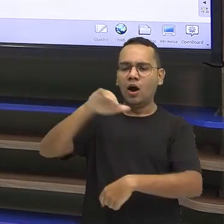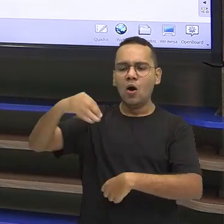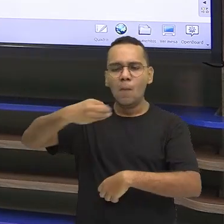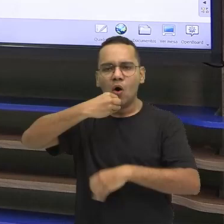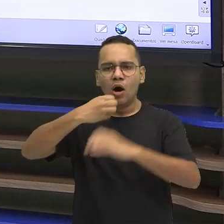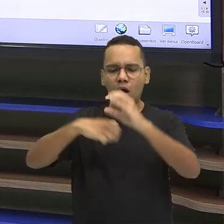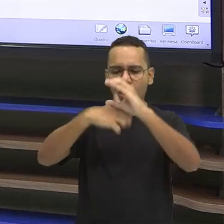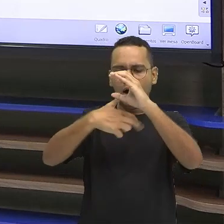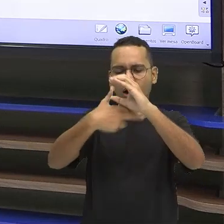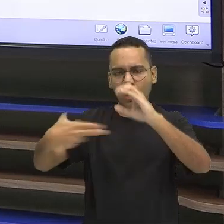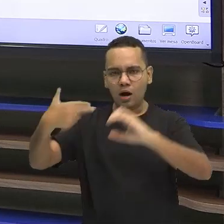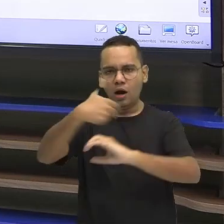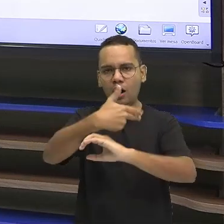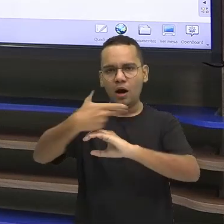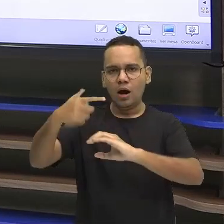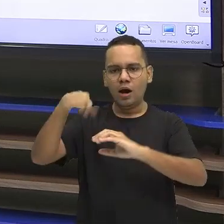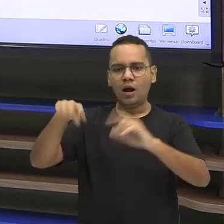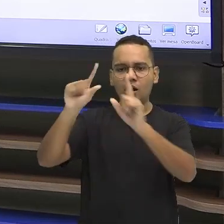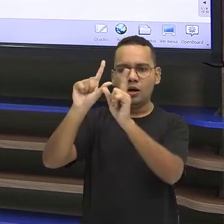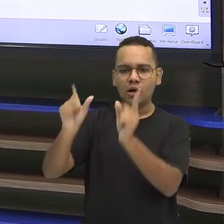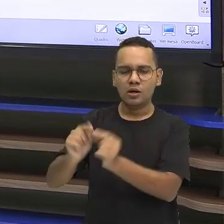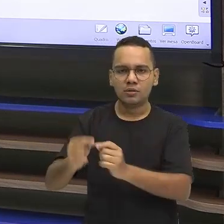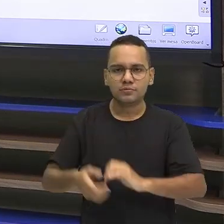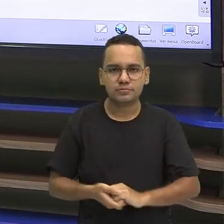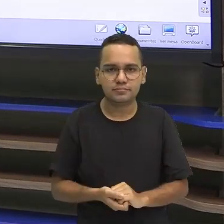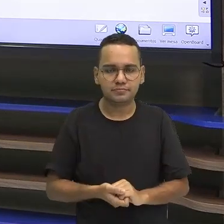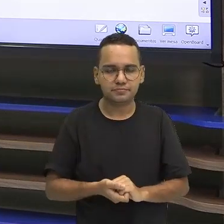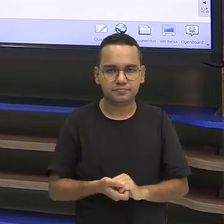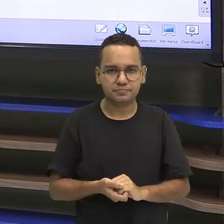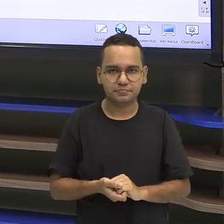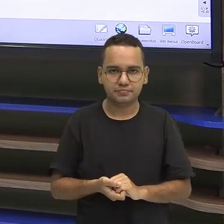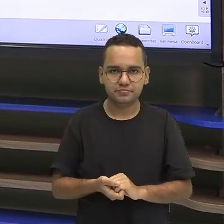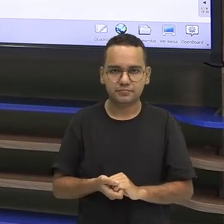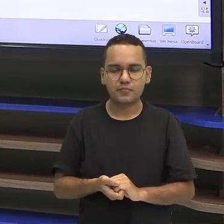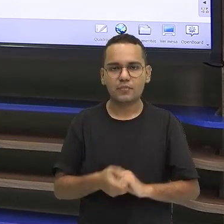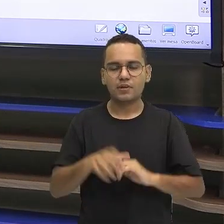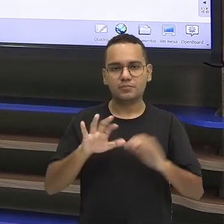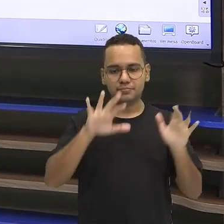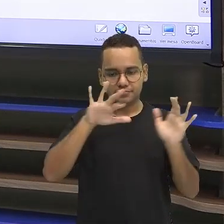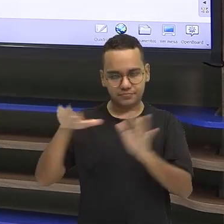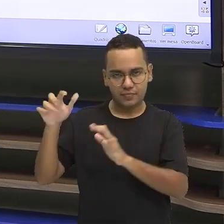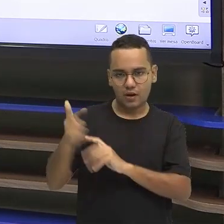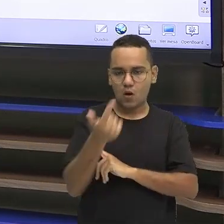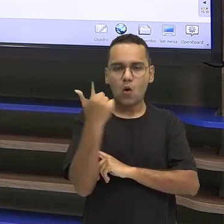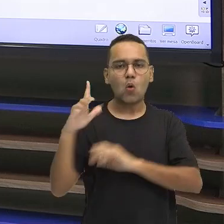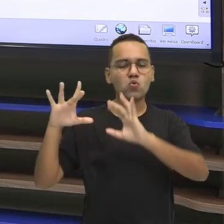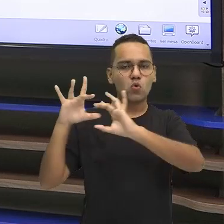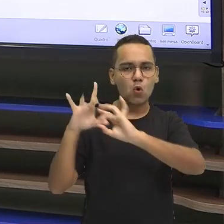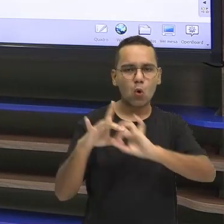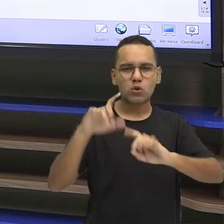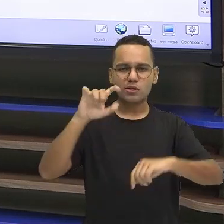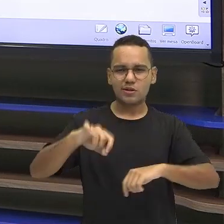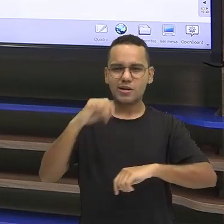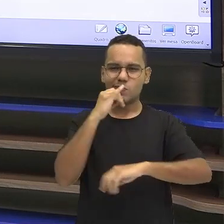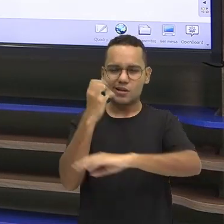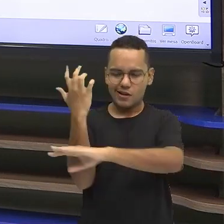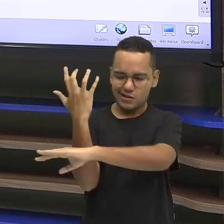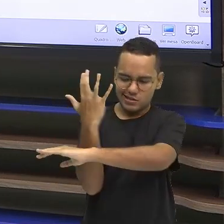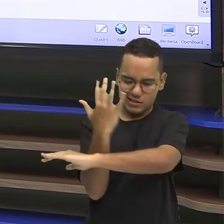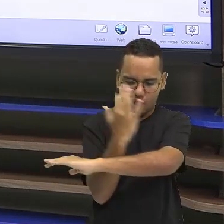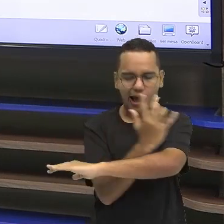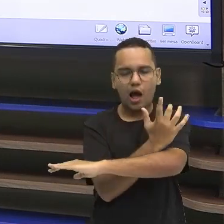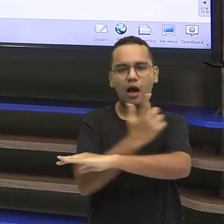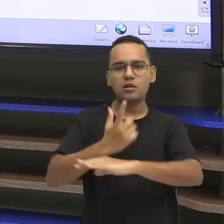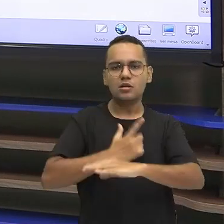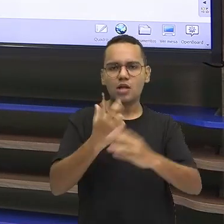que a gente encontra nessa região. Já o cerrado, a gente viu que ele é encontrado em vários estados brasileiros, né, fica ali na